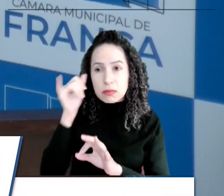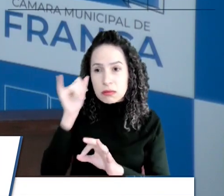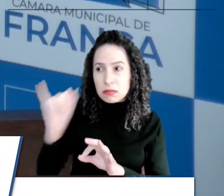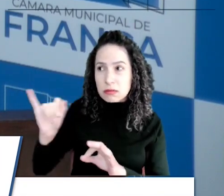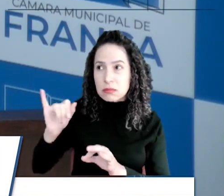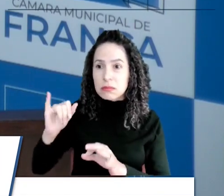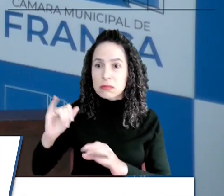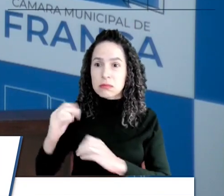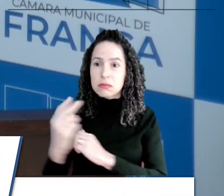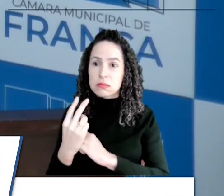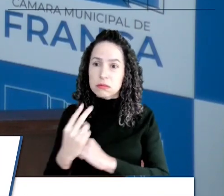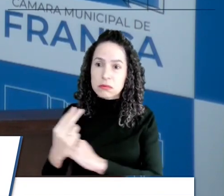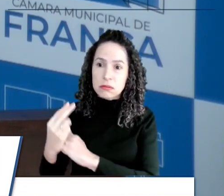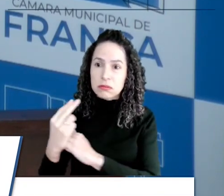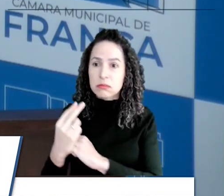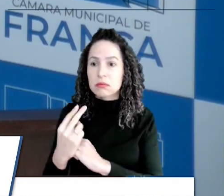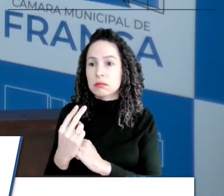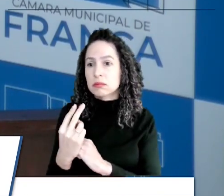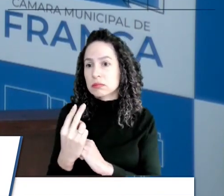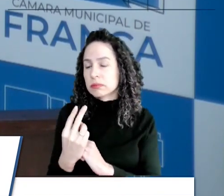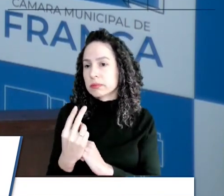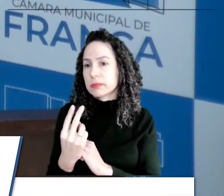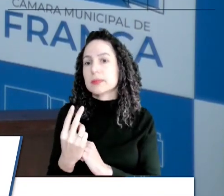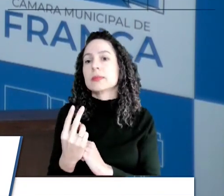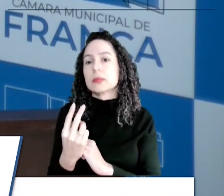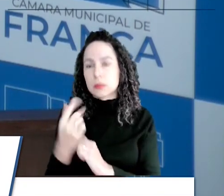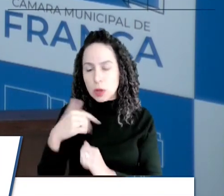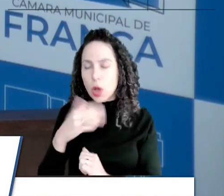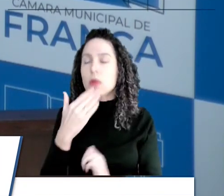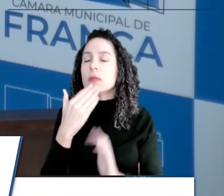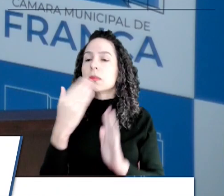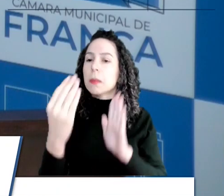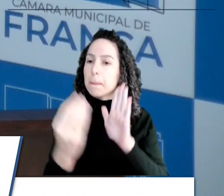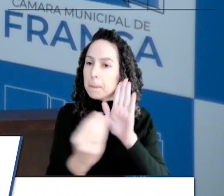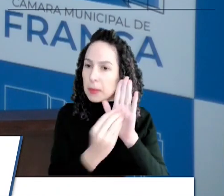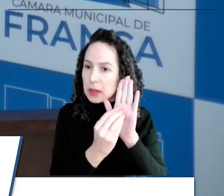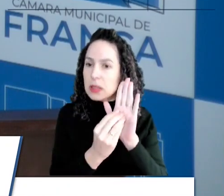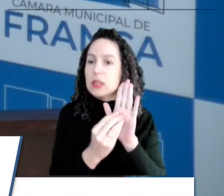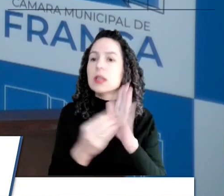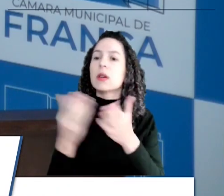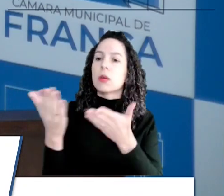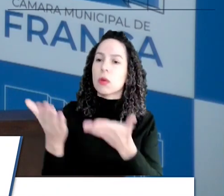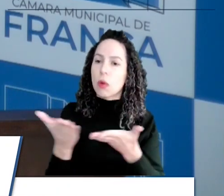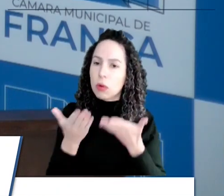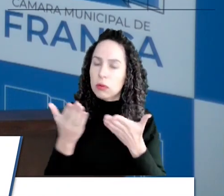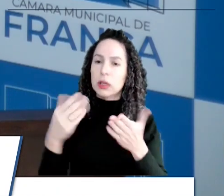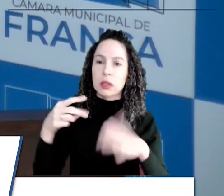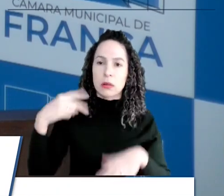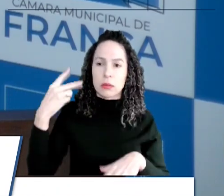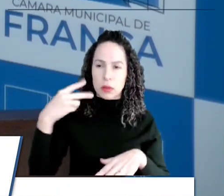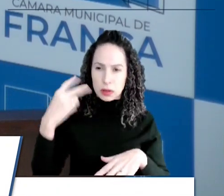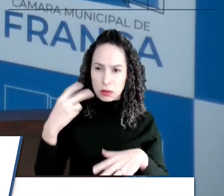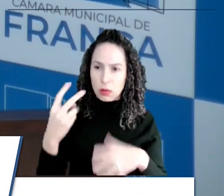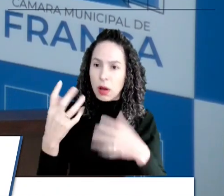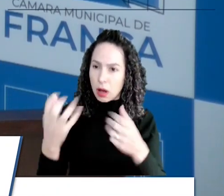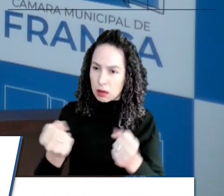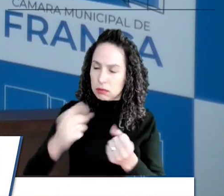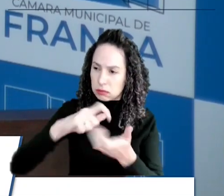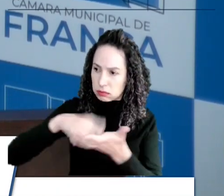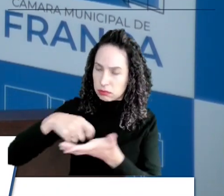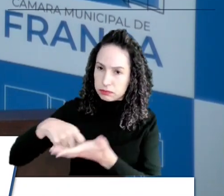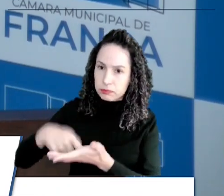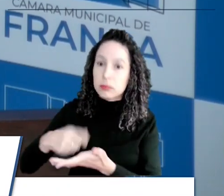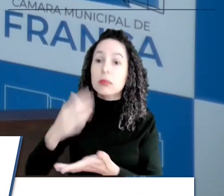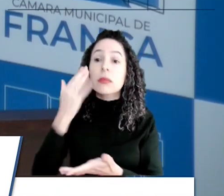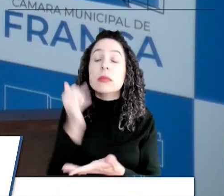Então, nós vamos fazer esse requerimento, convido os vereadores que quiserem assinar comigo, para saber qual o